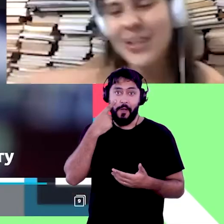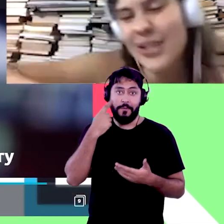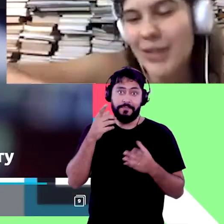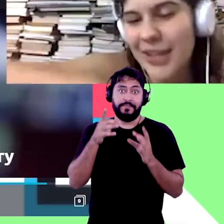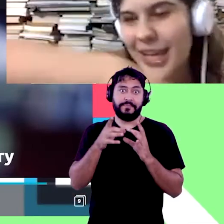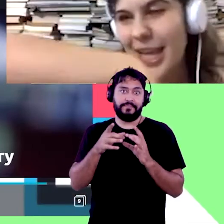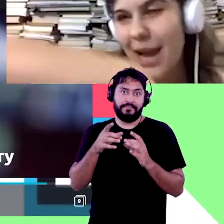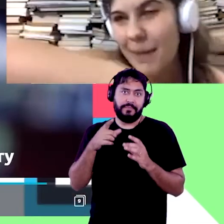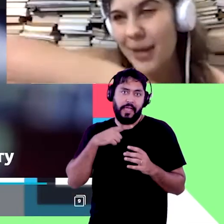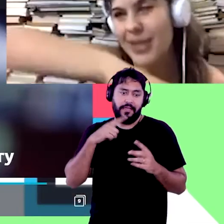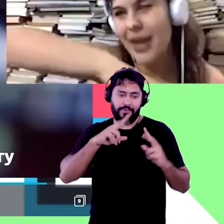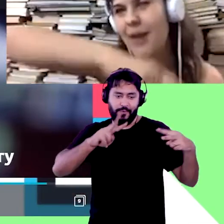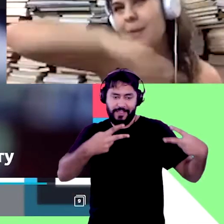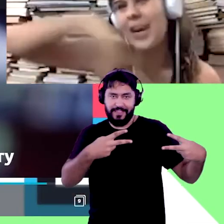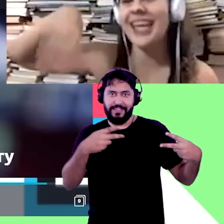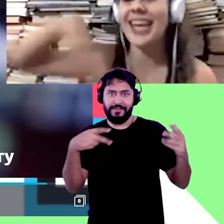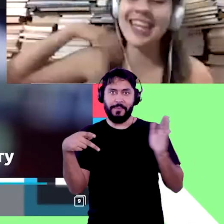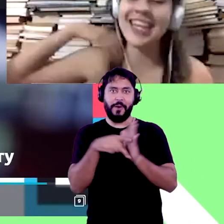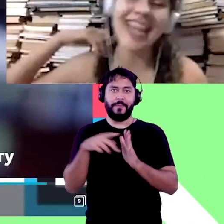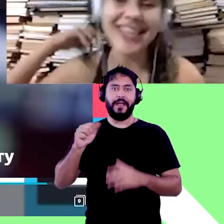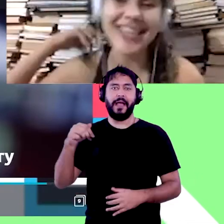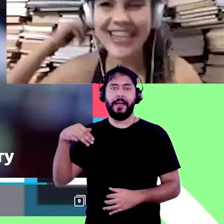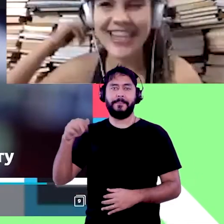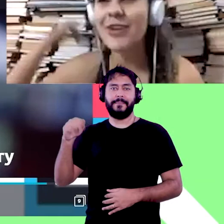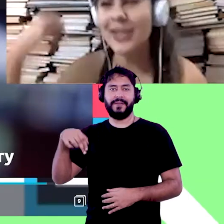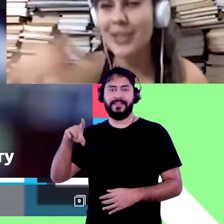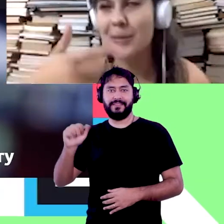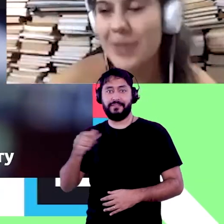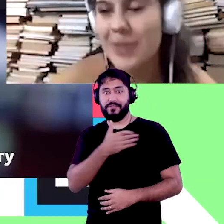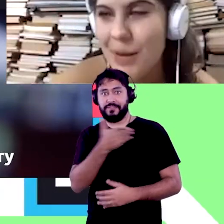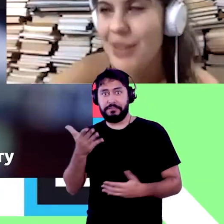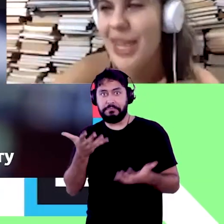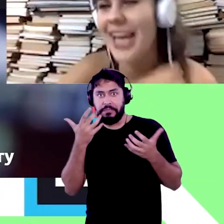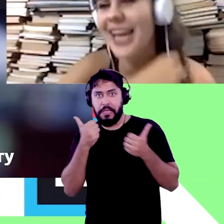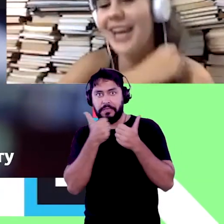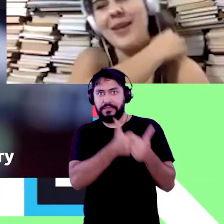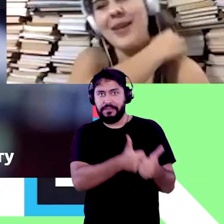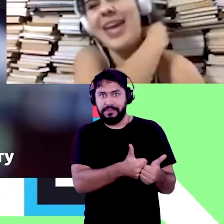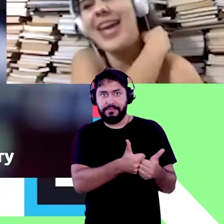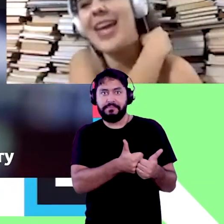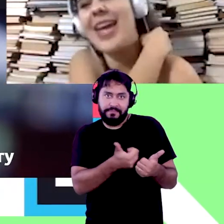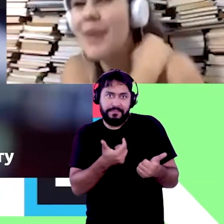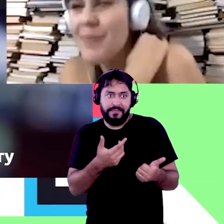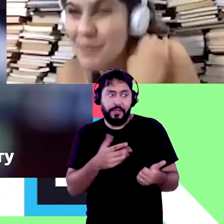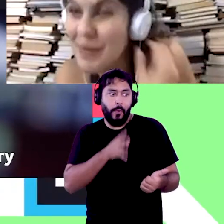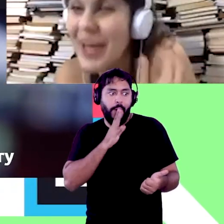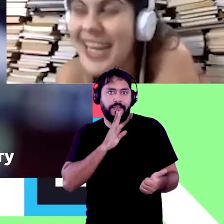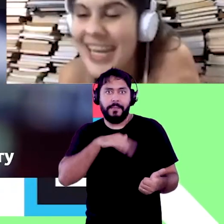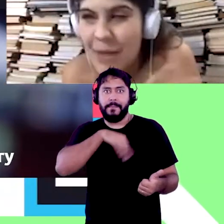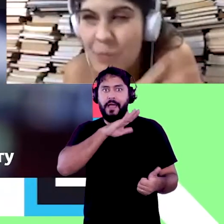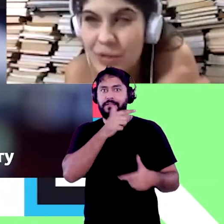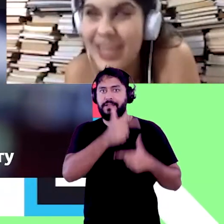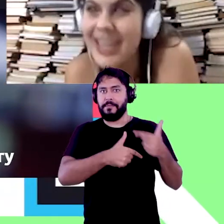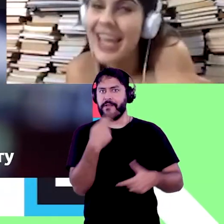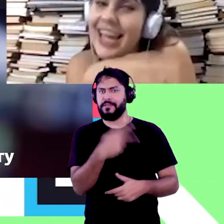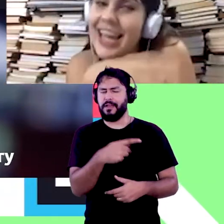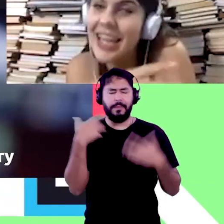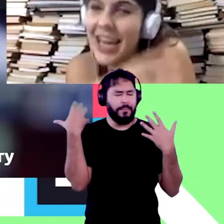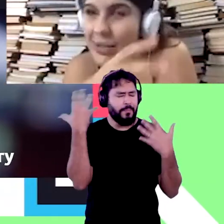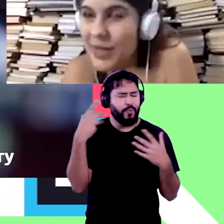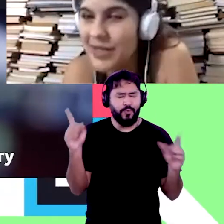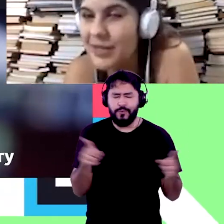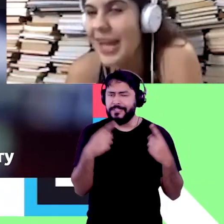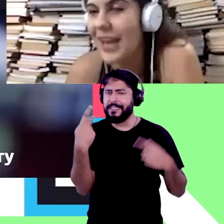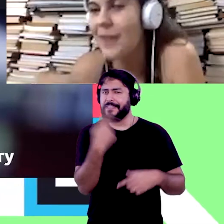Eu deixei o link aqui da Amanda para quem quiser seguir, conhecer mais o trabalho dela. É bem bacana a música dela e